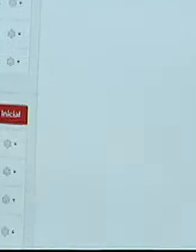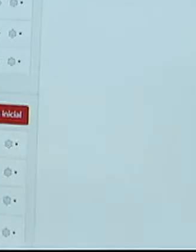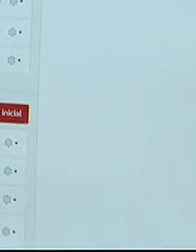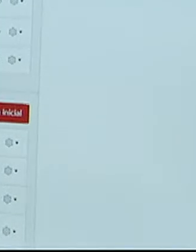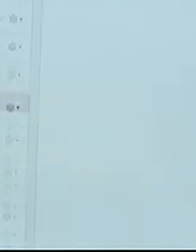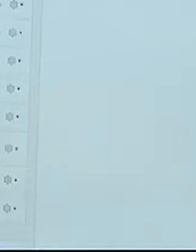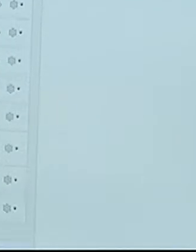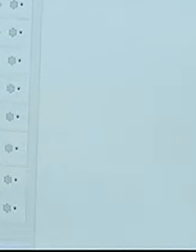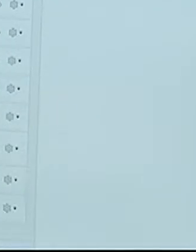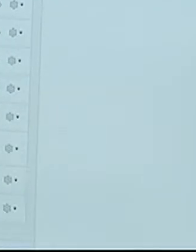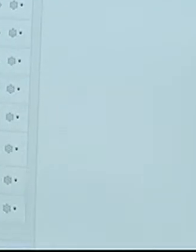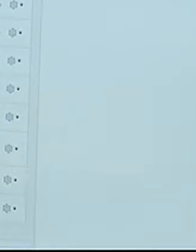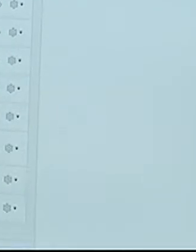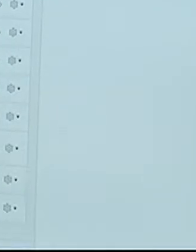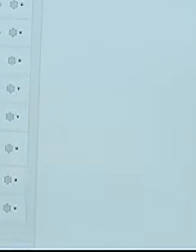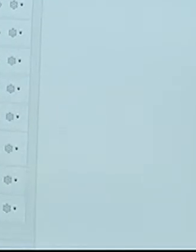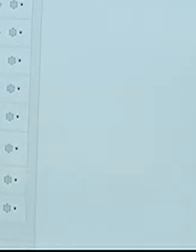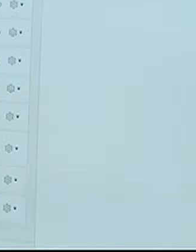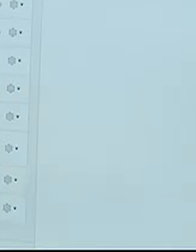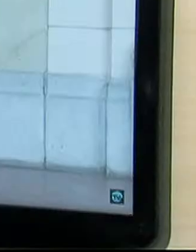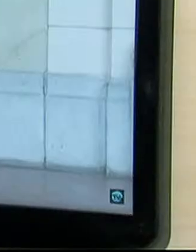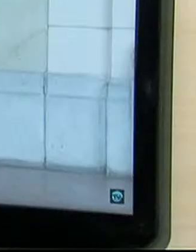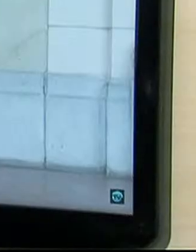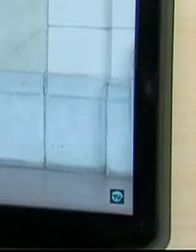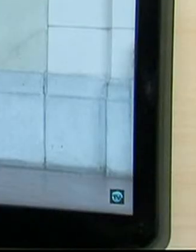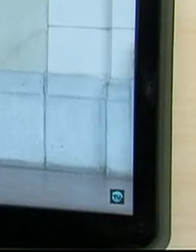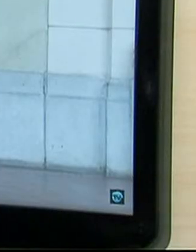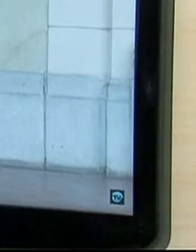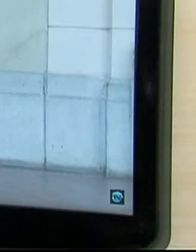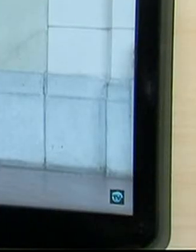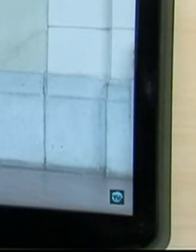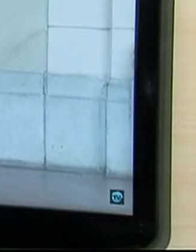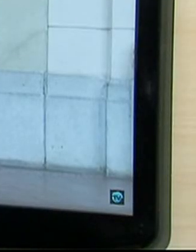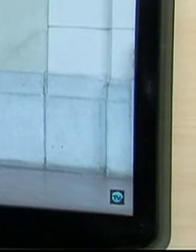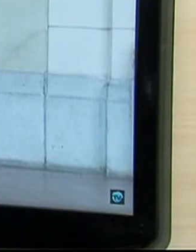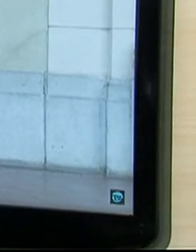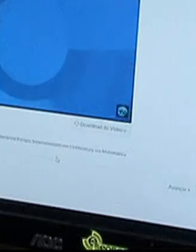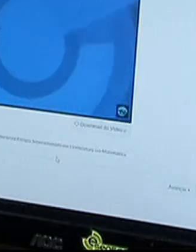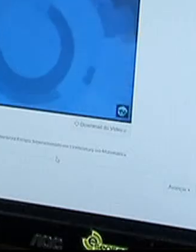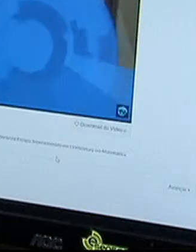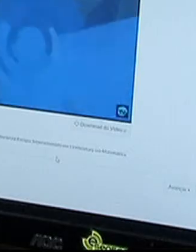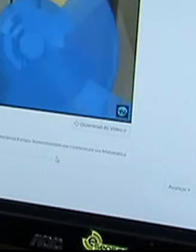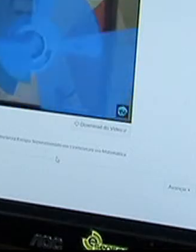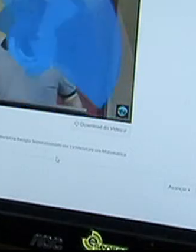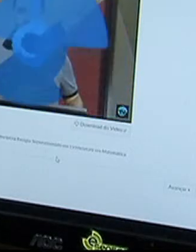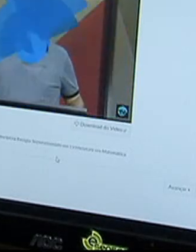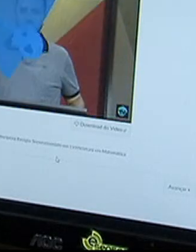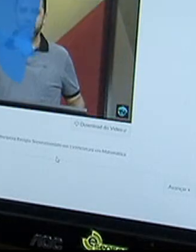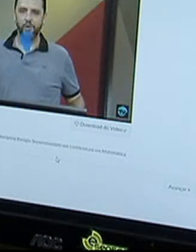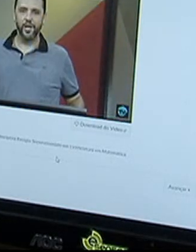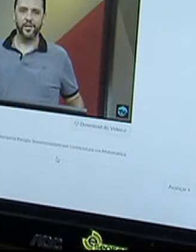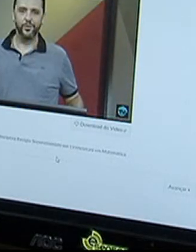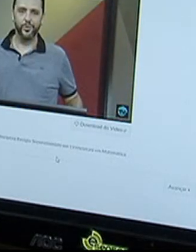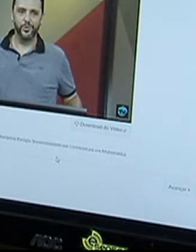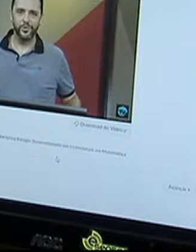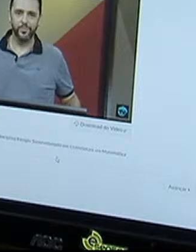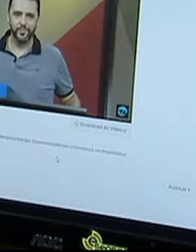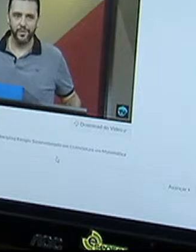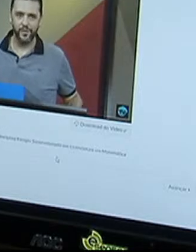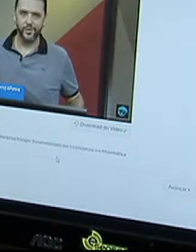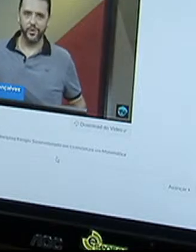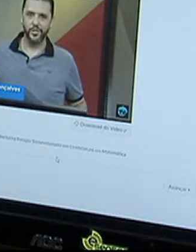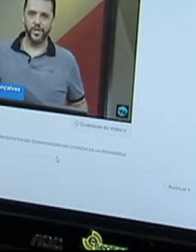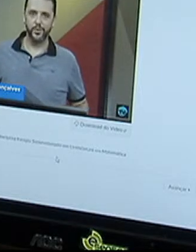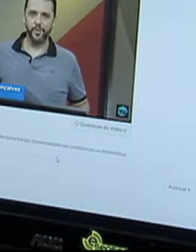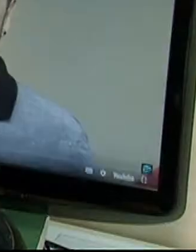É com base nesse modelo pedagógico que os cursos são concebidos e tudo se materializa no ambiente virtual de aprendizagem, que pode ser acessado